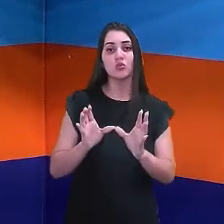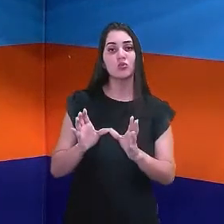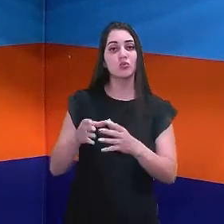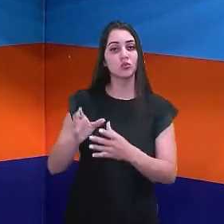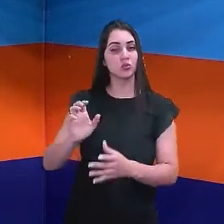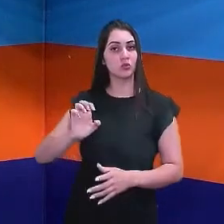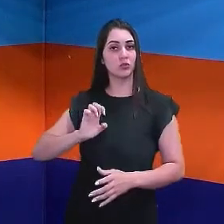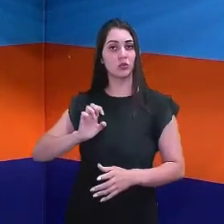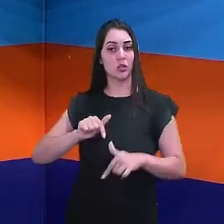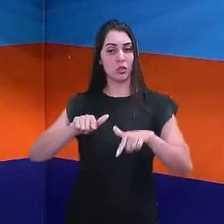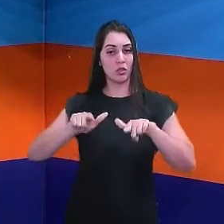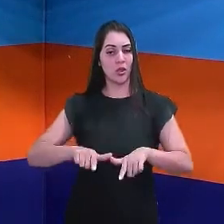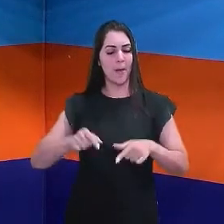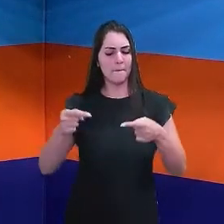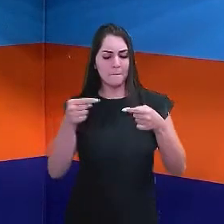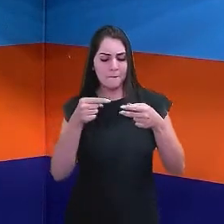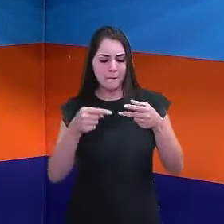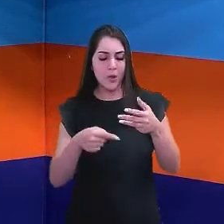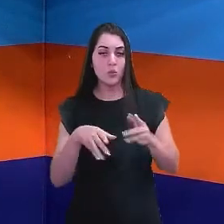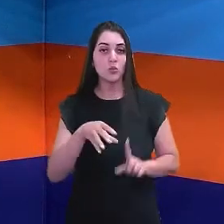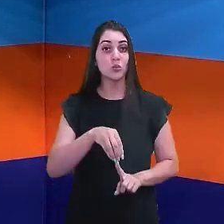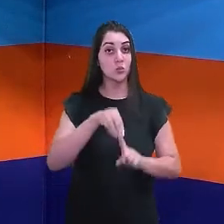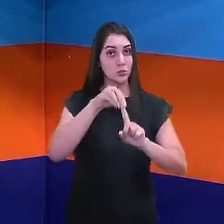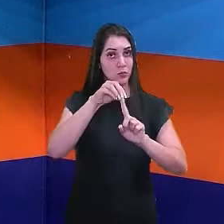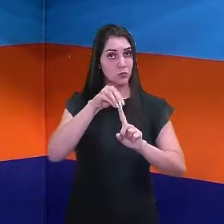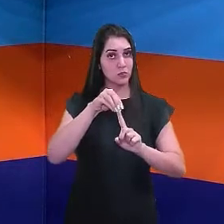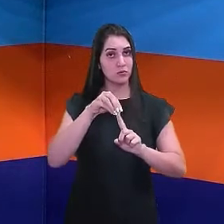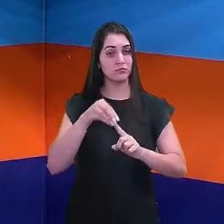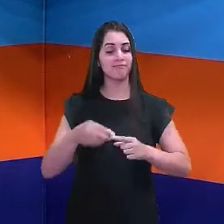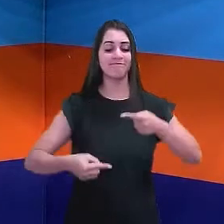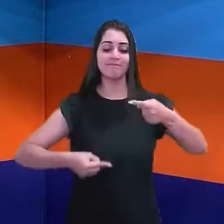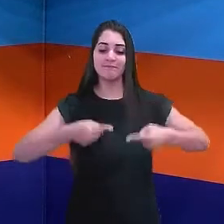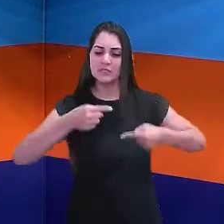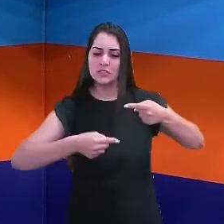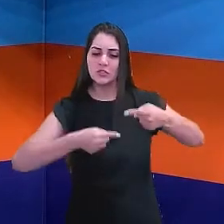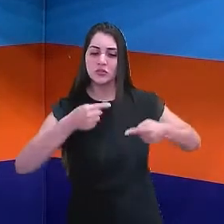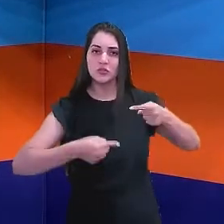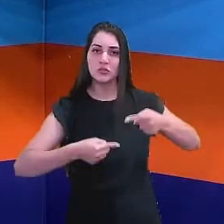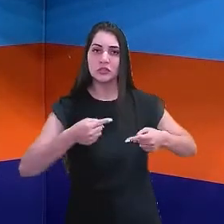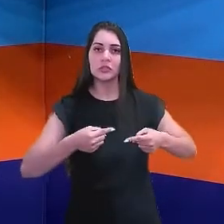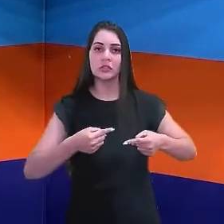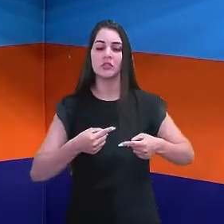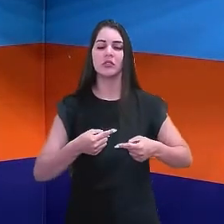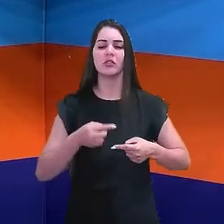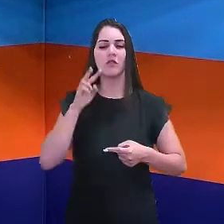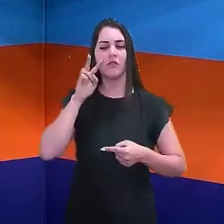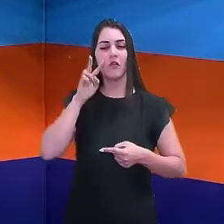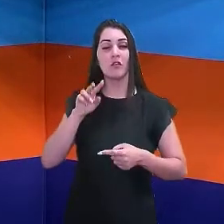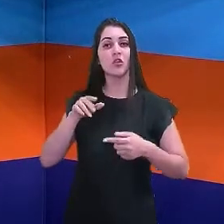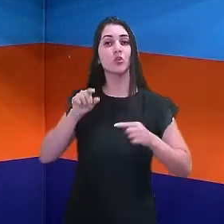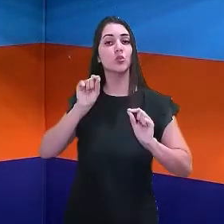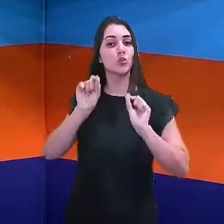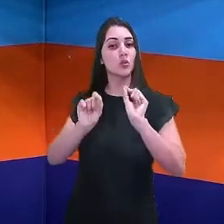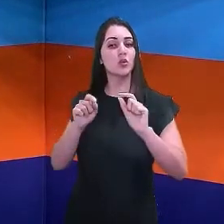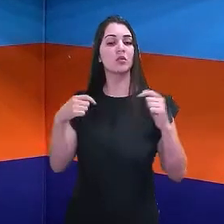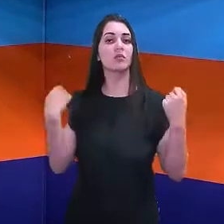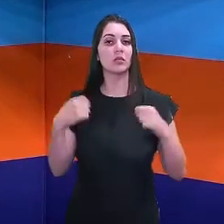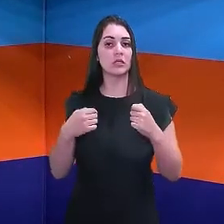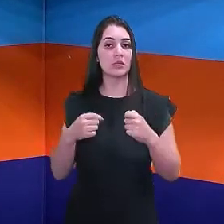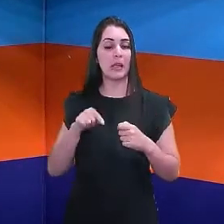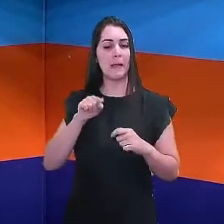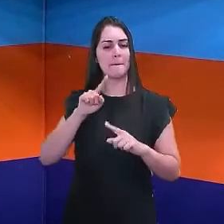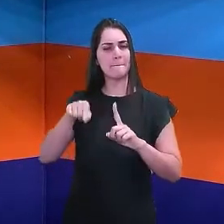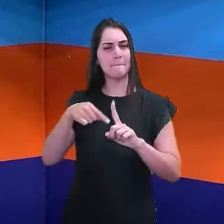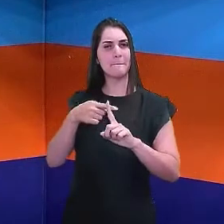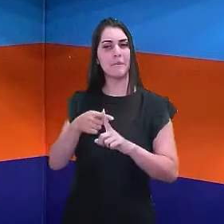pontos principais para serem discutidos, atendidos dentro das suas necessidades. Mas essa